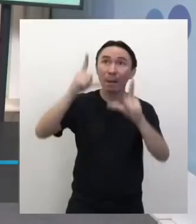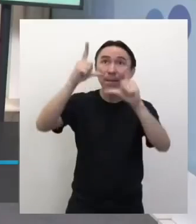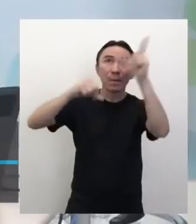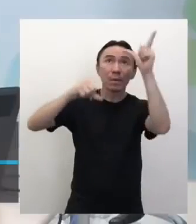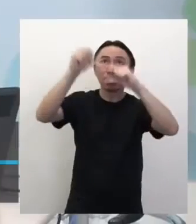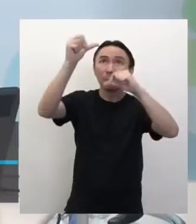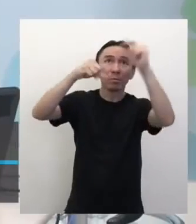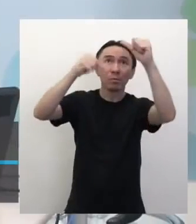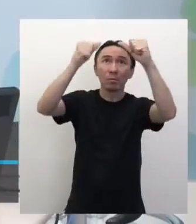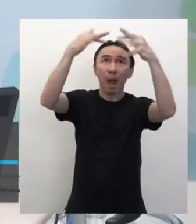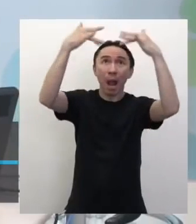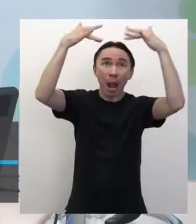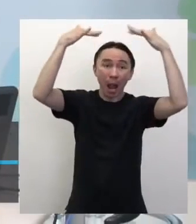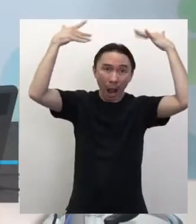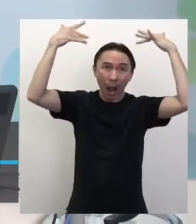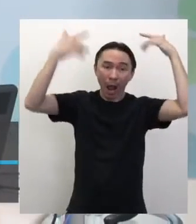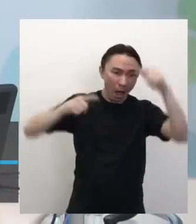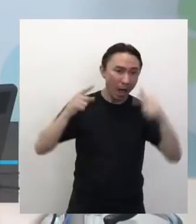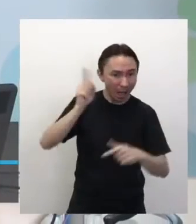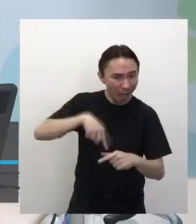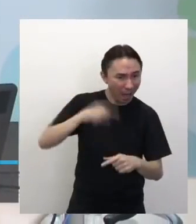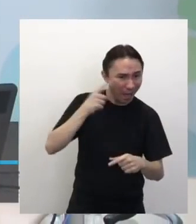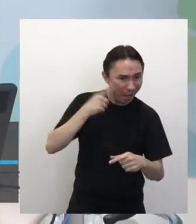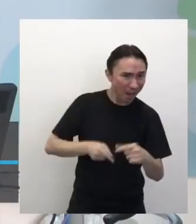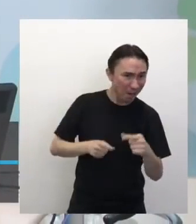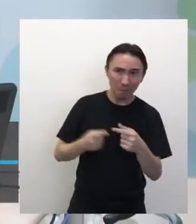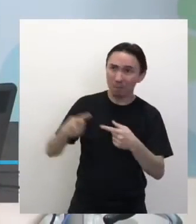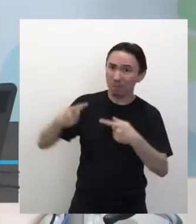o espaço até hoje é alvo, né,